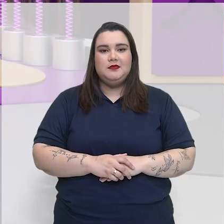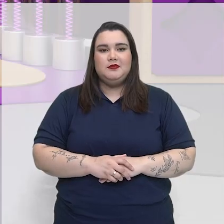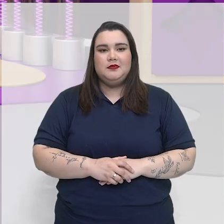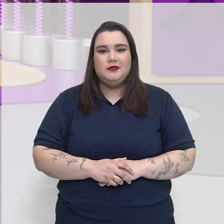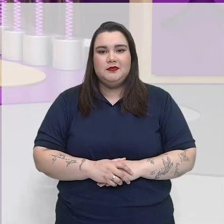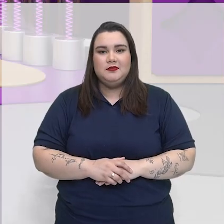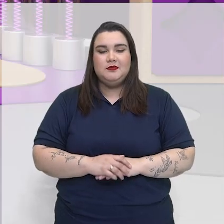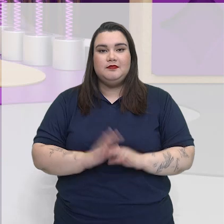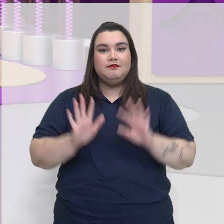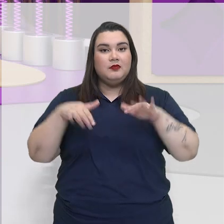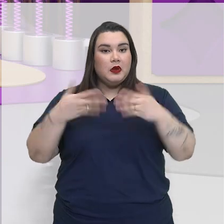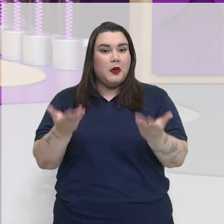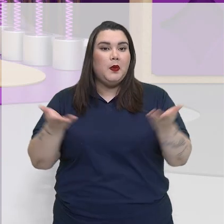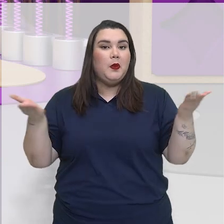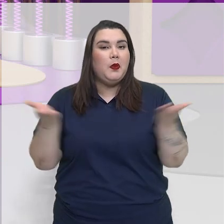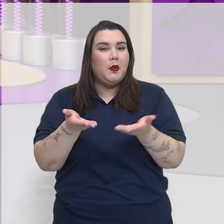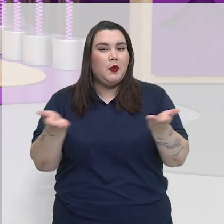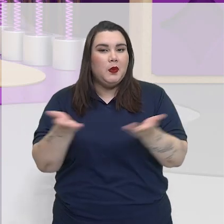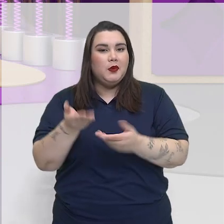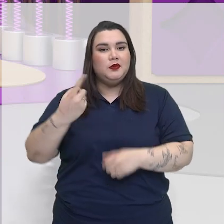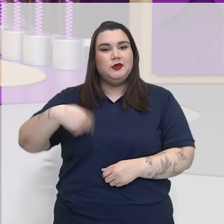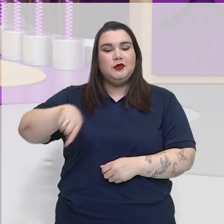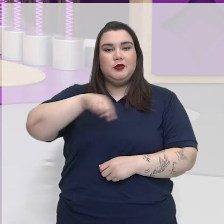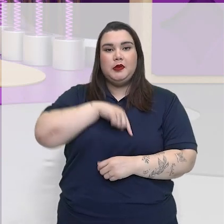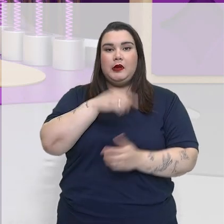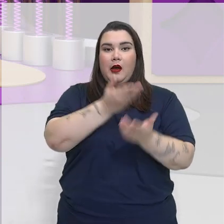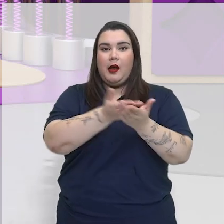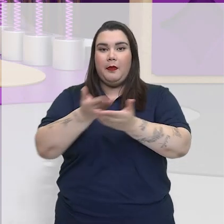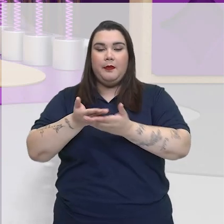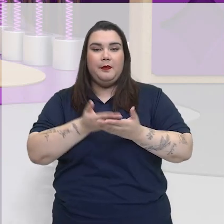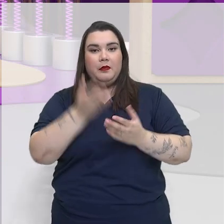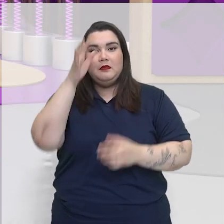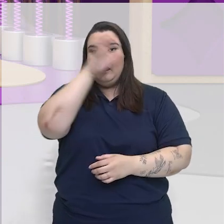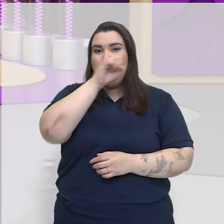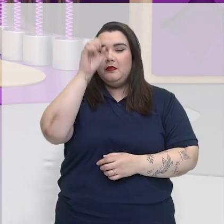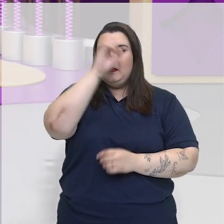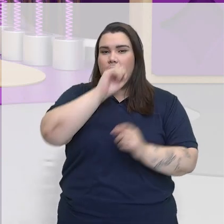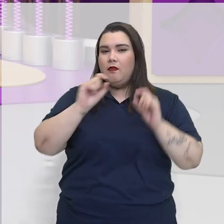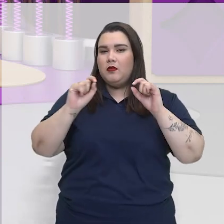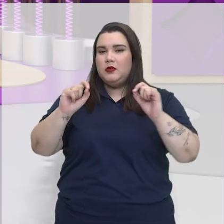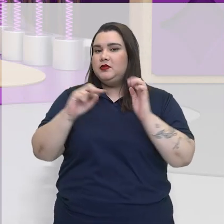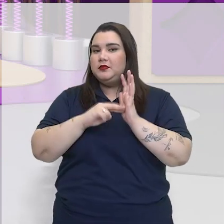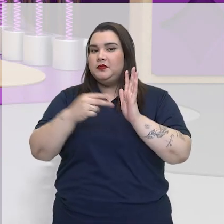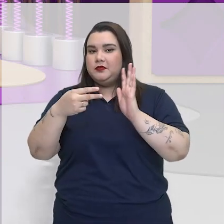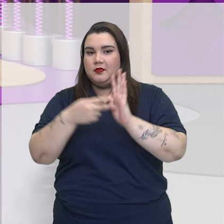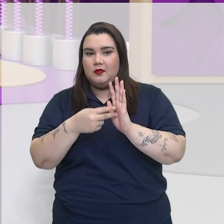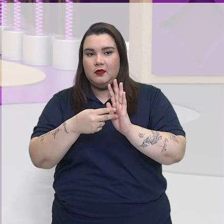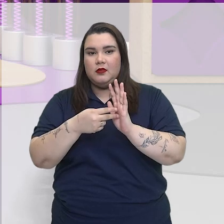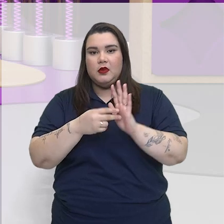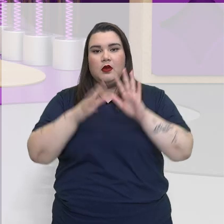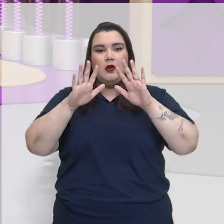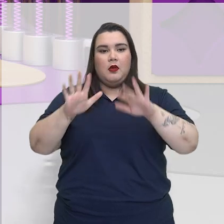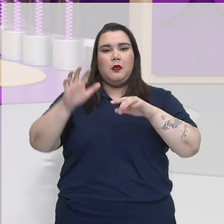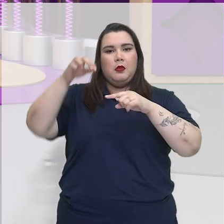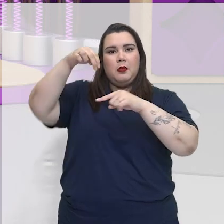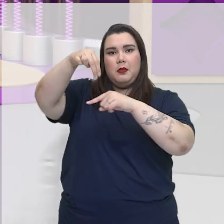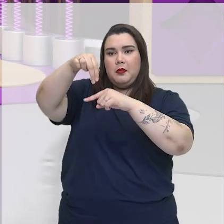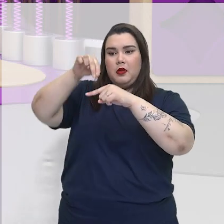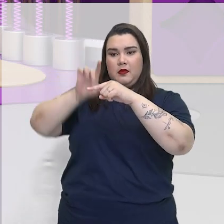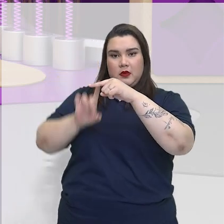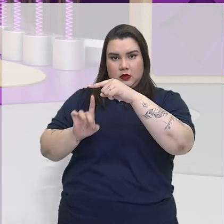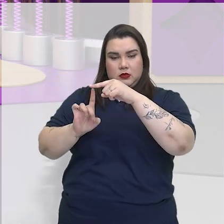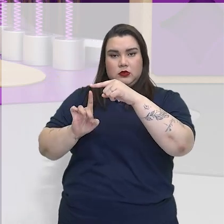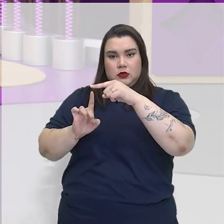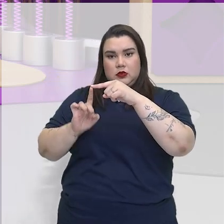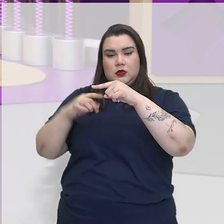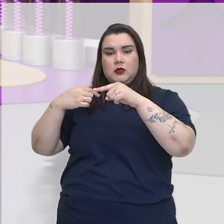A questão que nós vamos abordar, ela significa o seguinte: uma fração eu